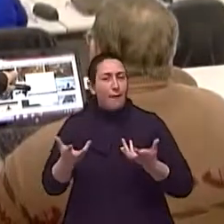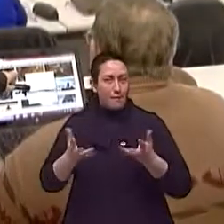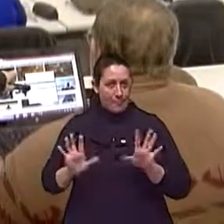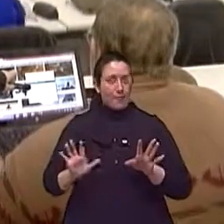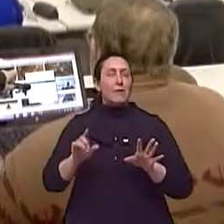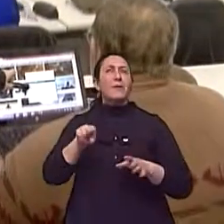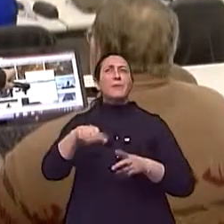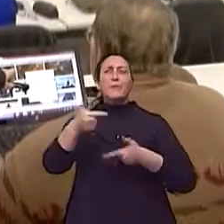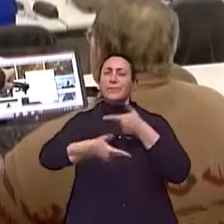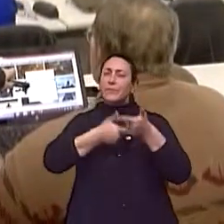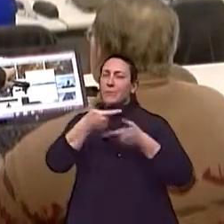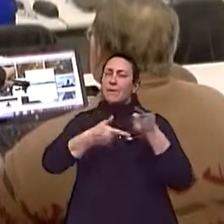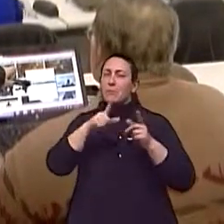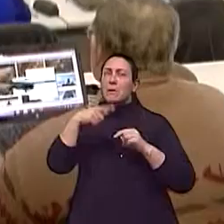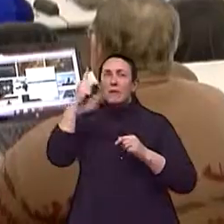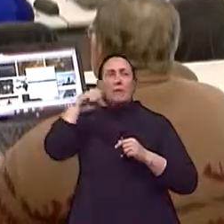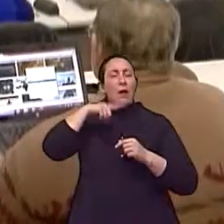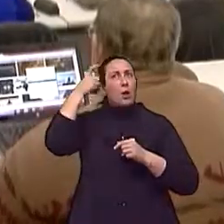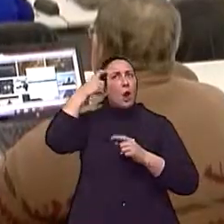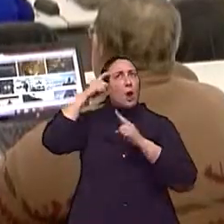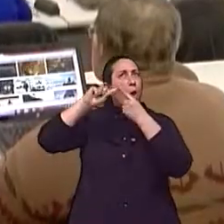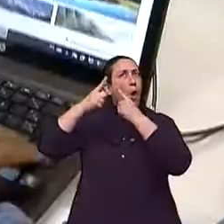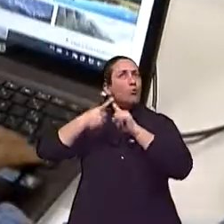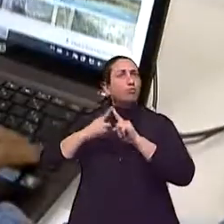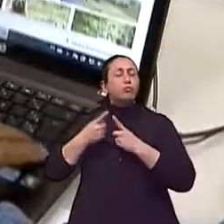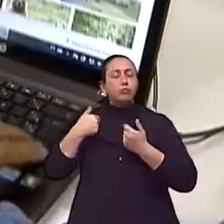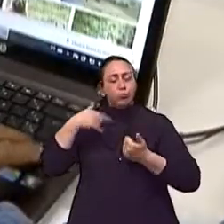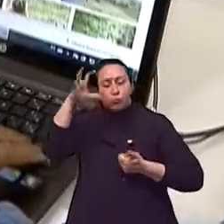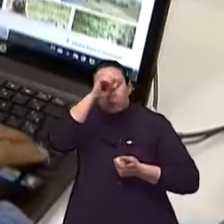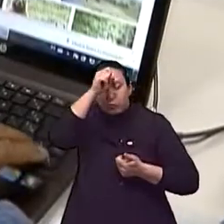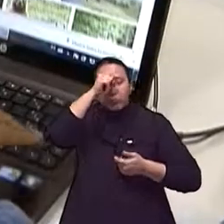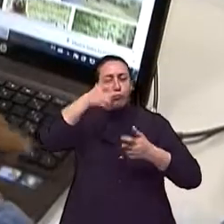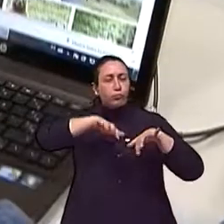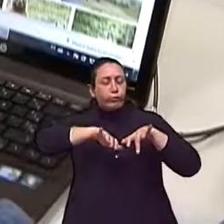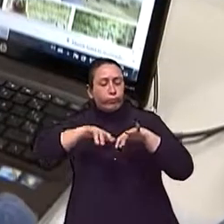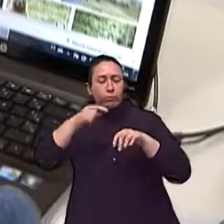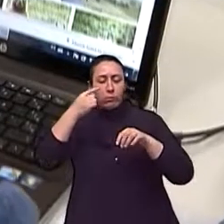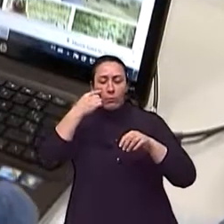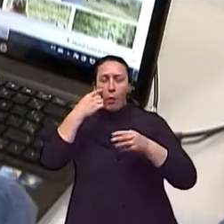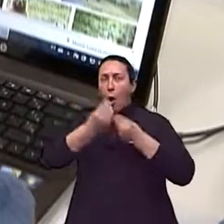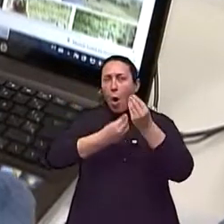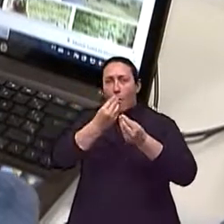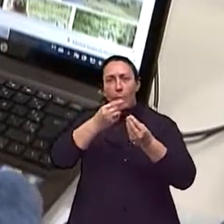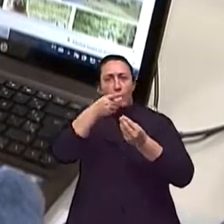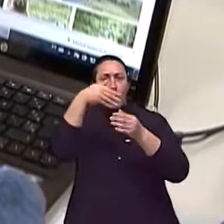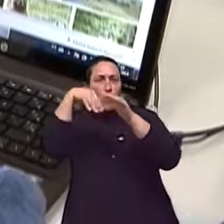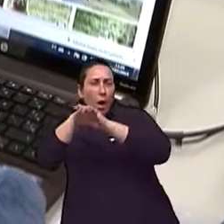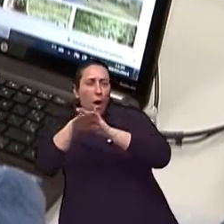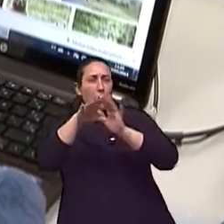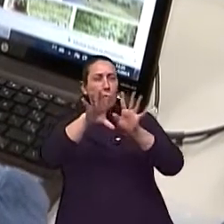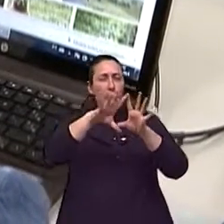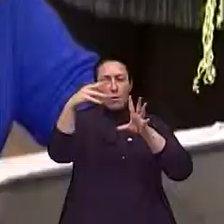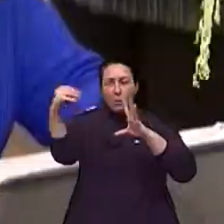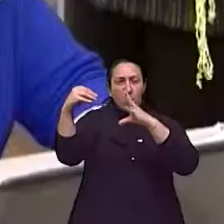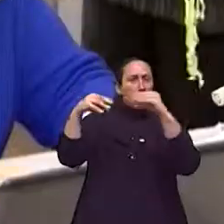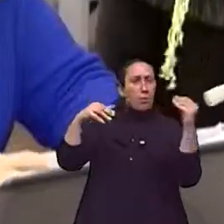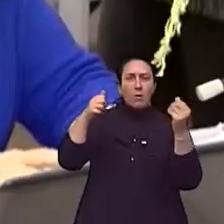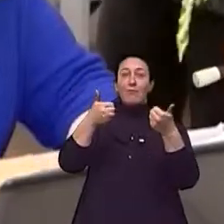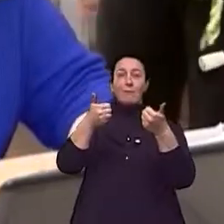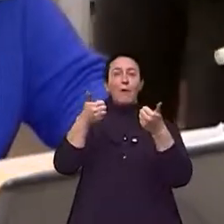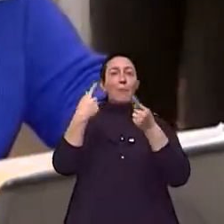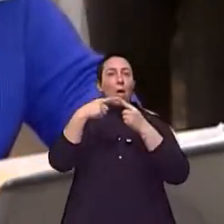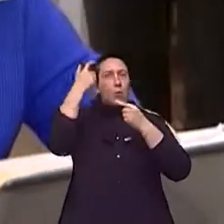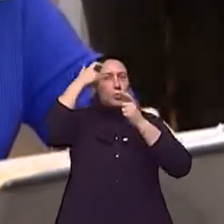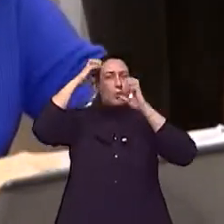a o lado lógico e isso ajuda também muito para eles também a não ficar entende parado e o seu cérebro está